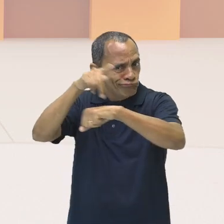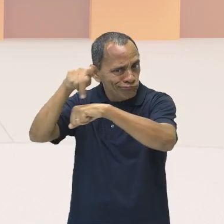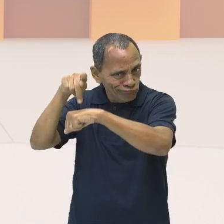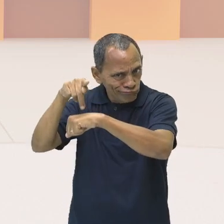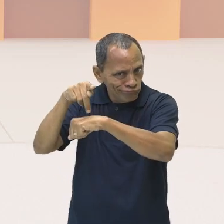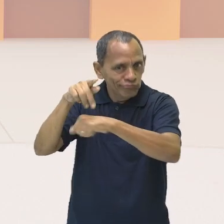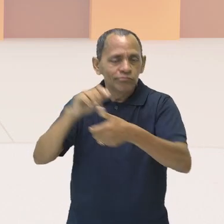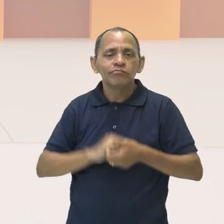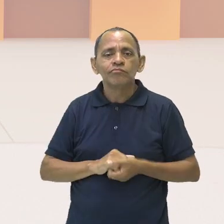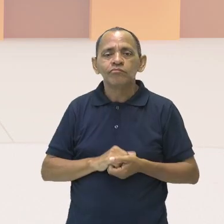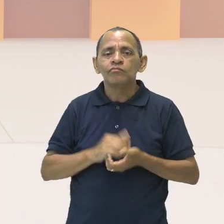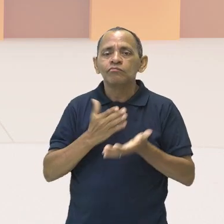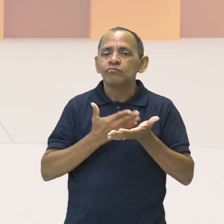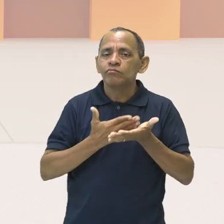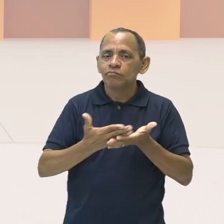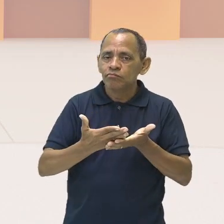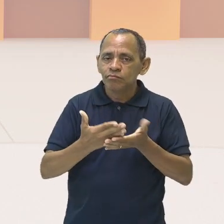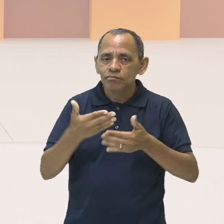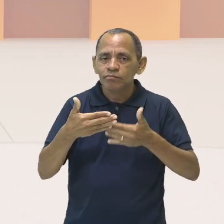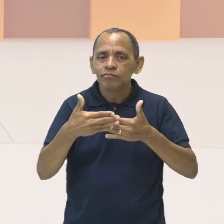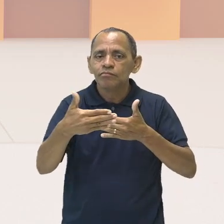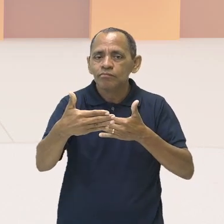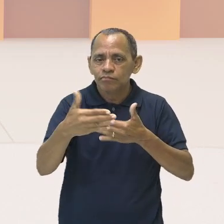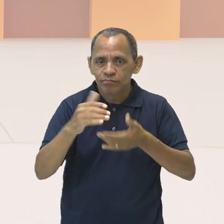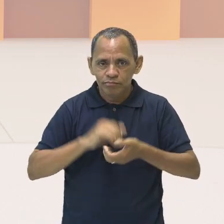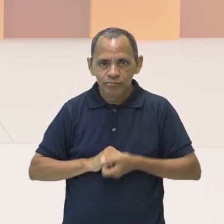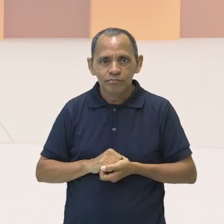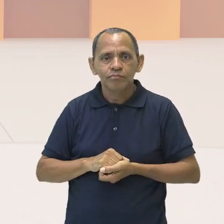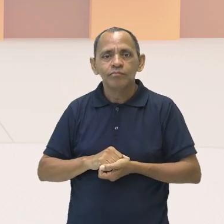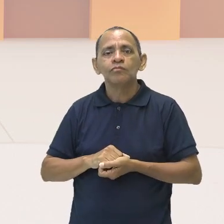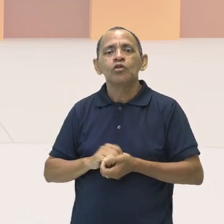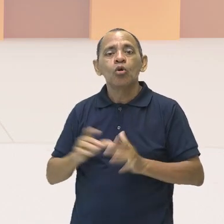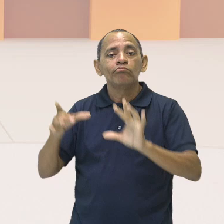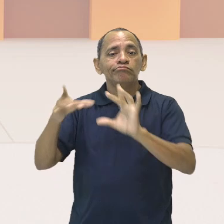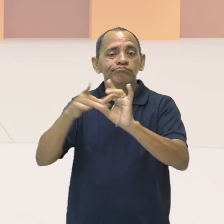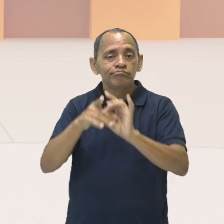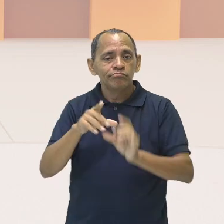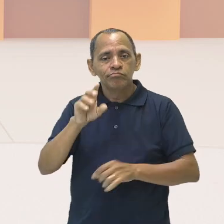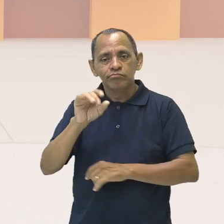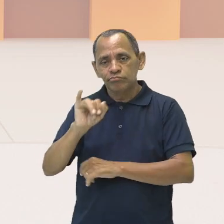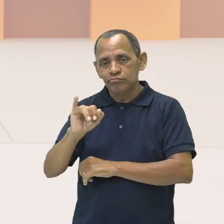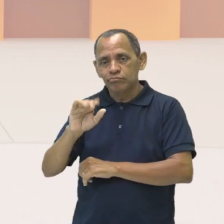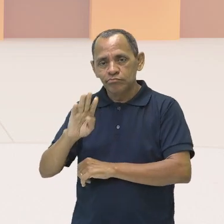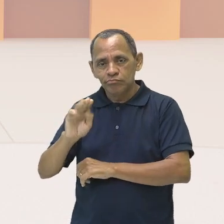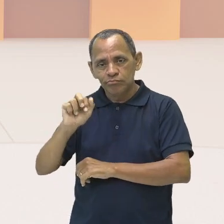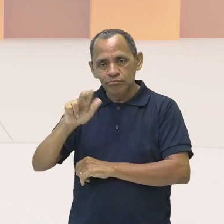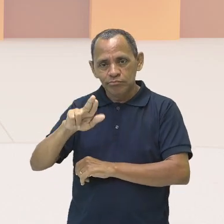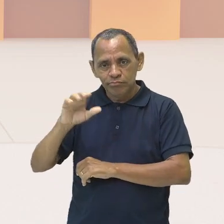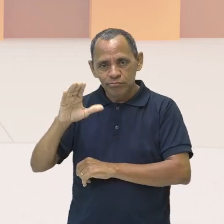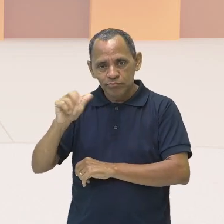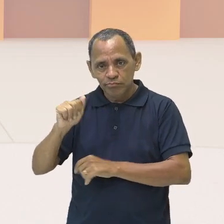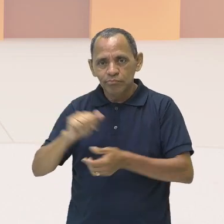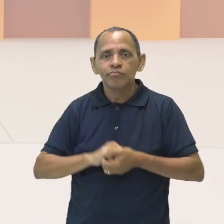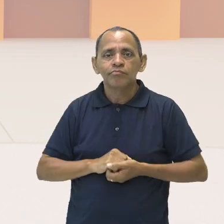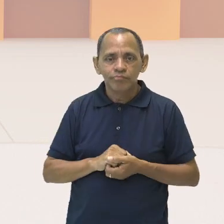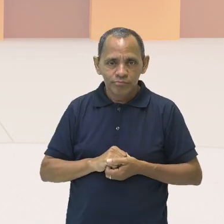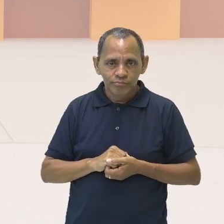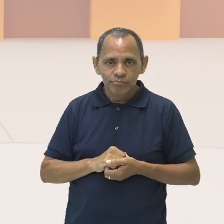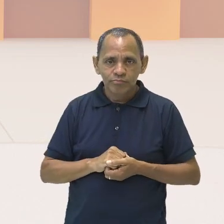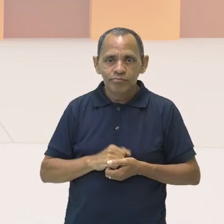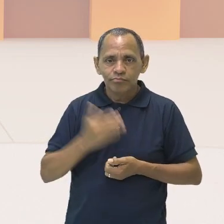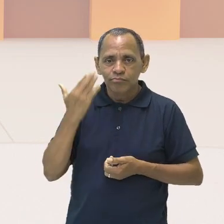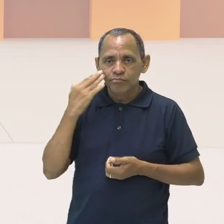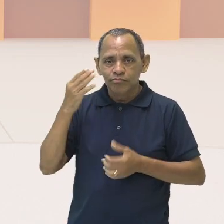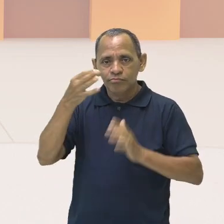vamos iniciar a partir da União Ibérica e a expansão holandesa. Então, vamos aqui ao nosso texto.